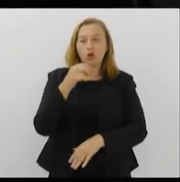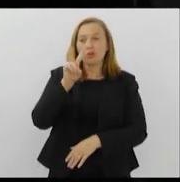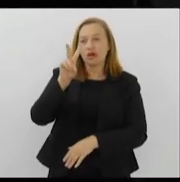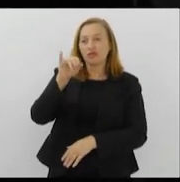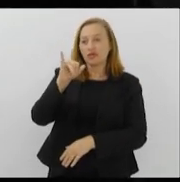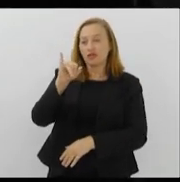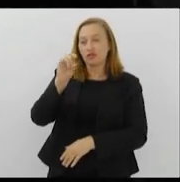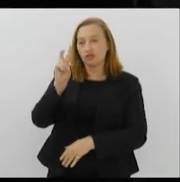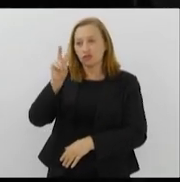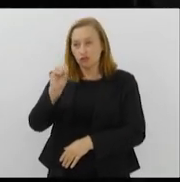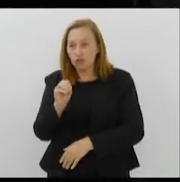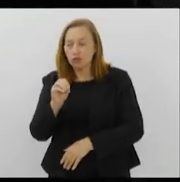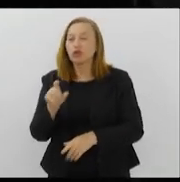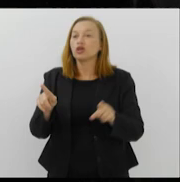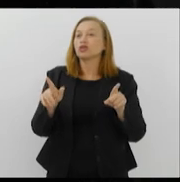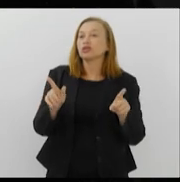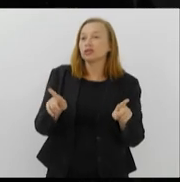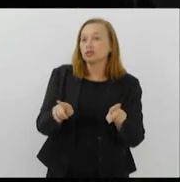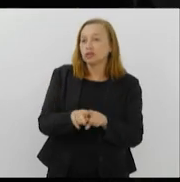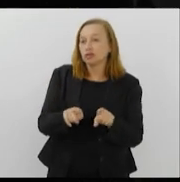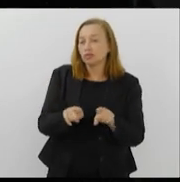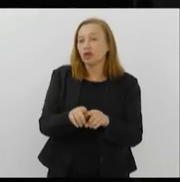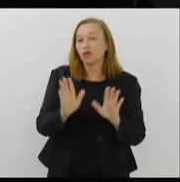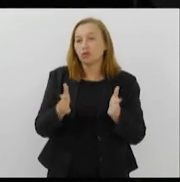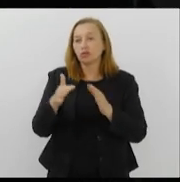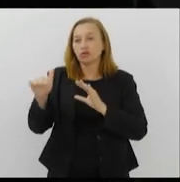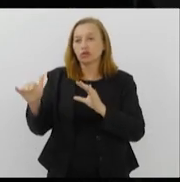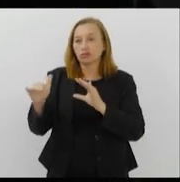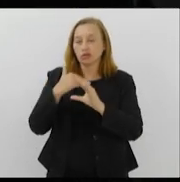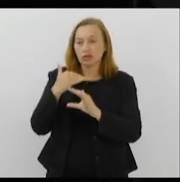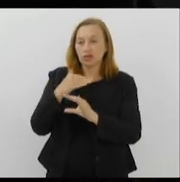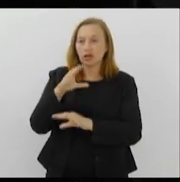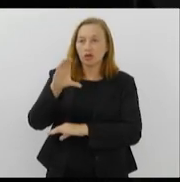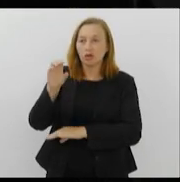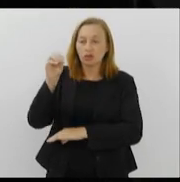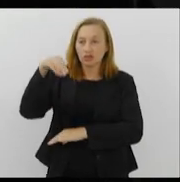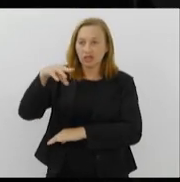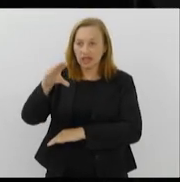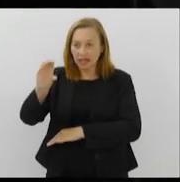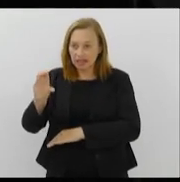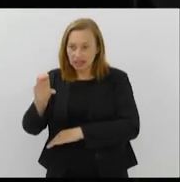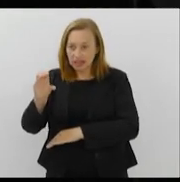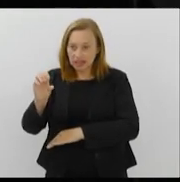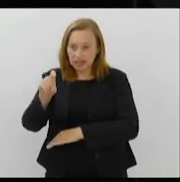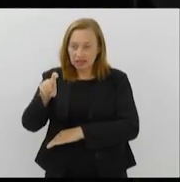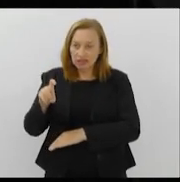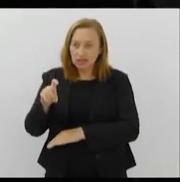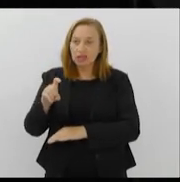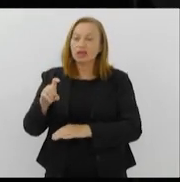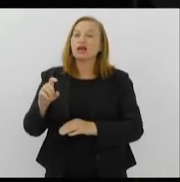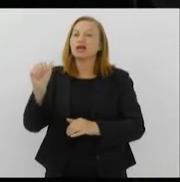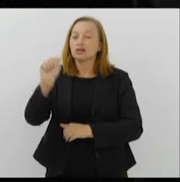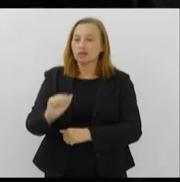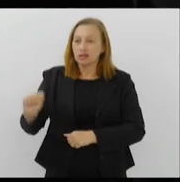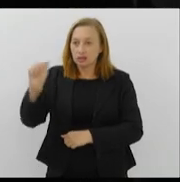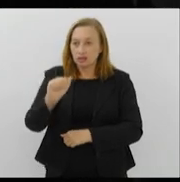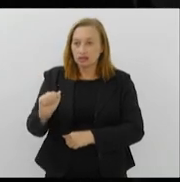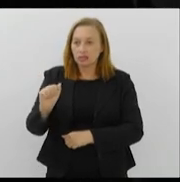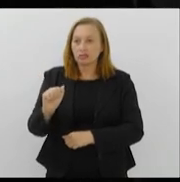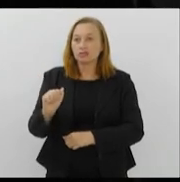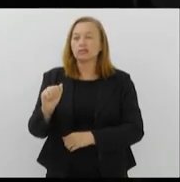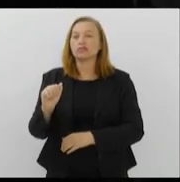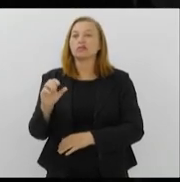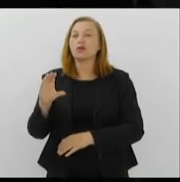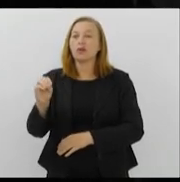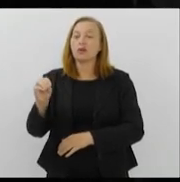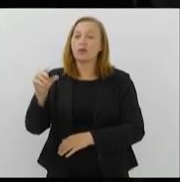hoje também recebi mensagem da Conexis, que é a Associação das Operadoras, né, para também